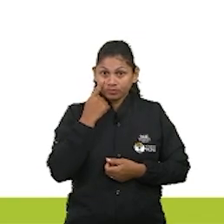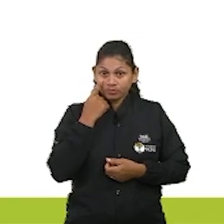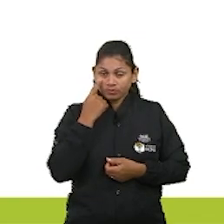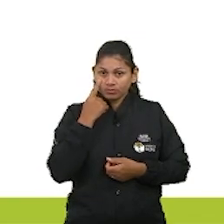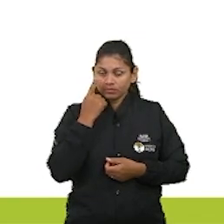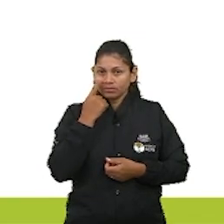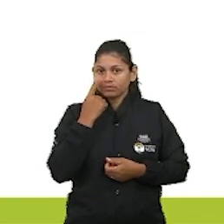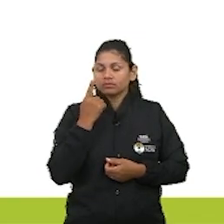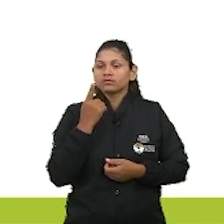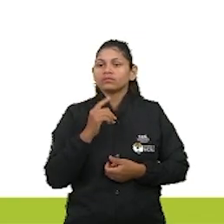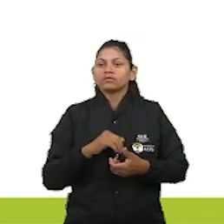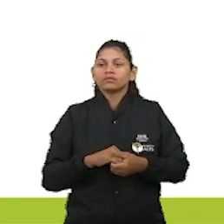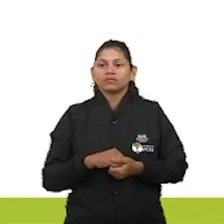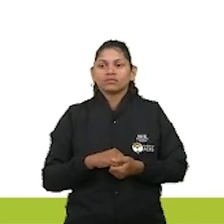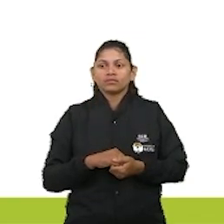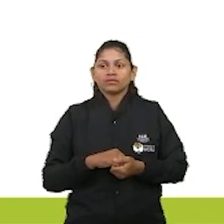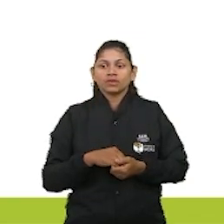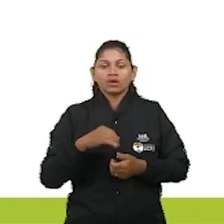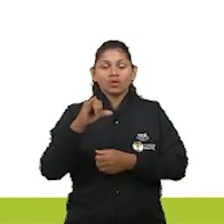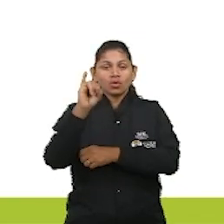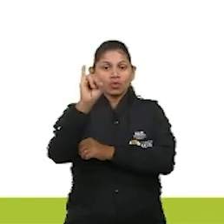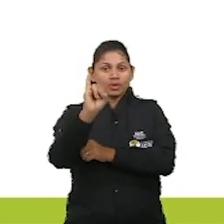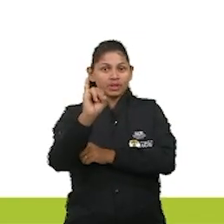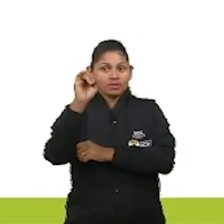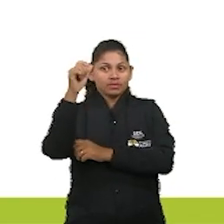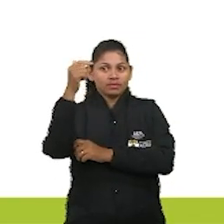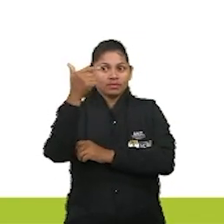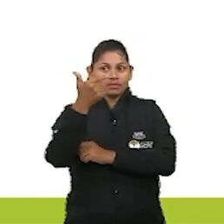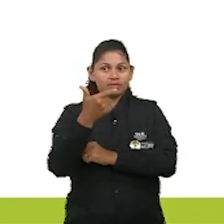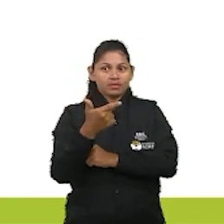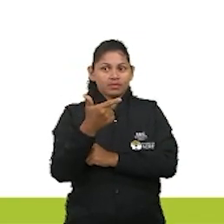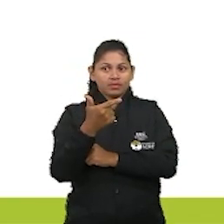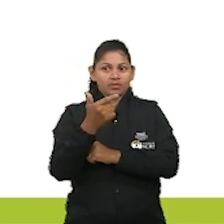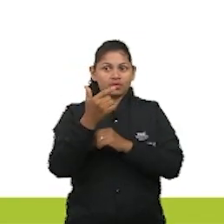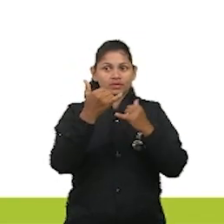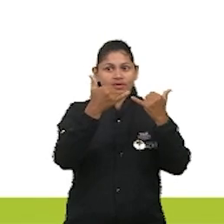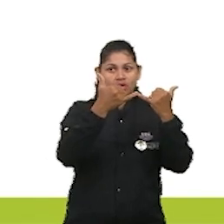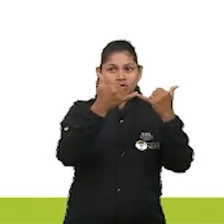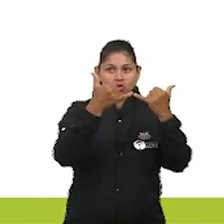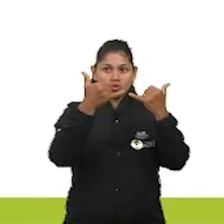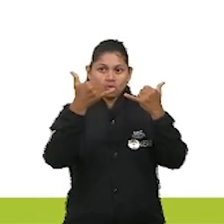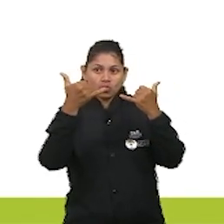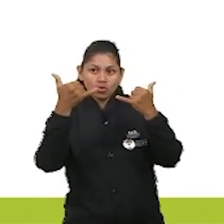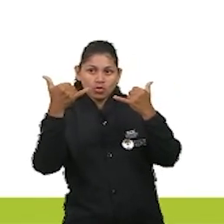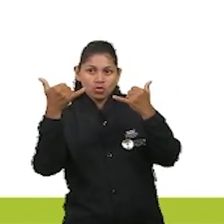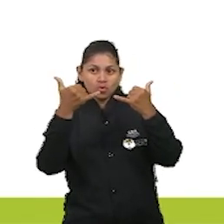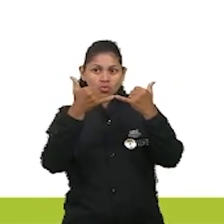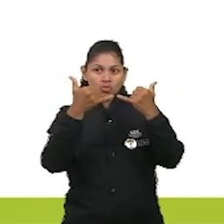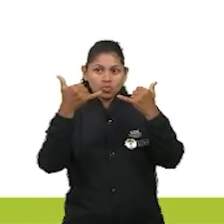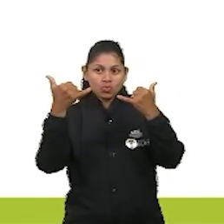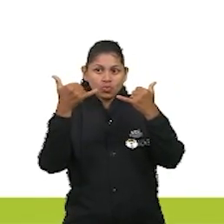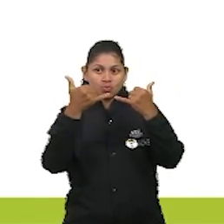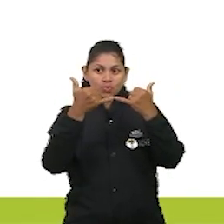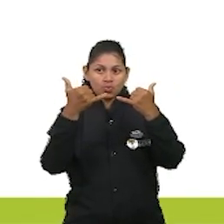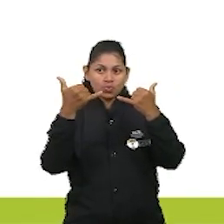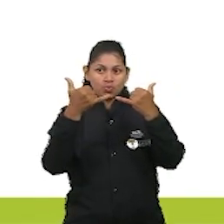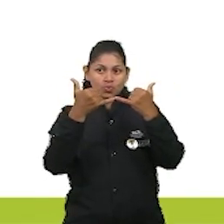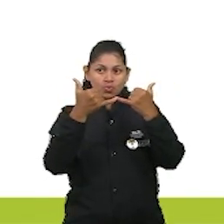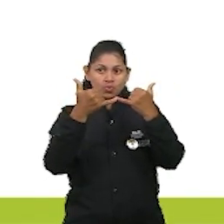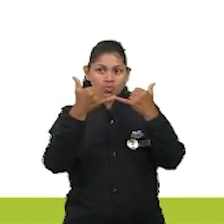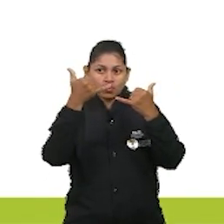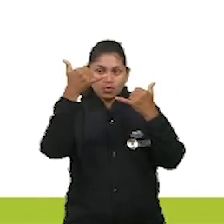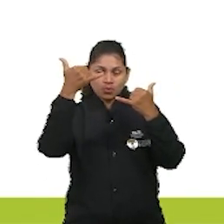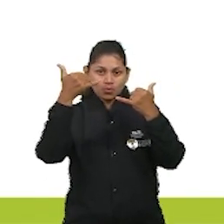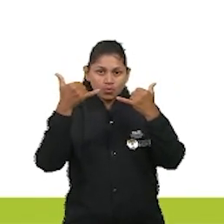atenção. Esse I2, ele vai percorrer aquela lâmpada, ó. E aí, ele